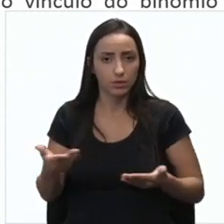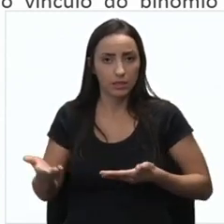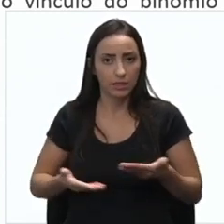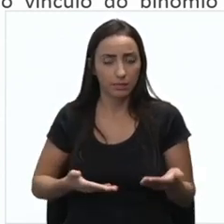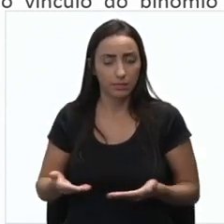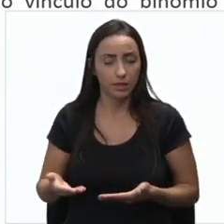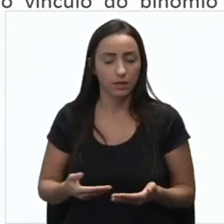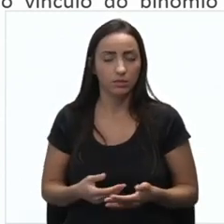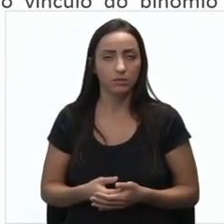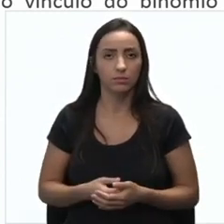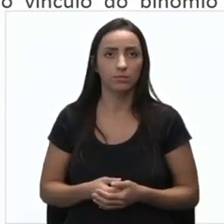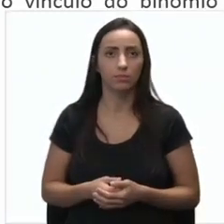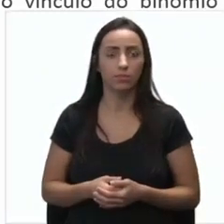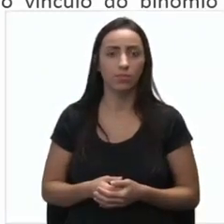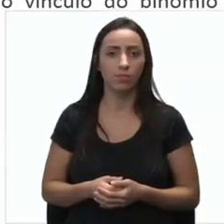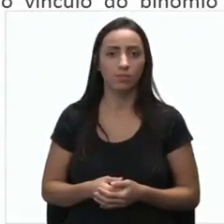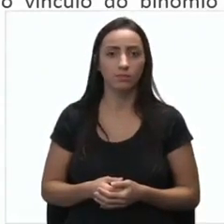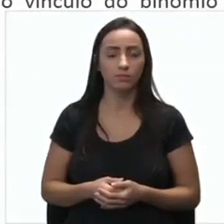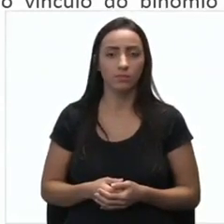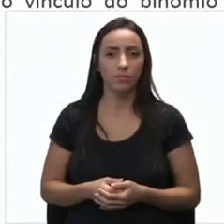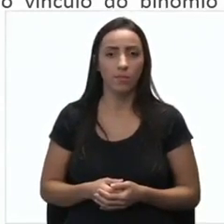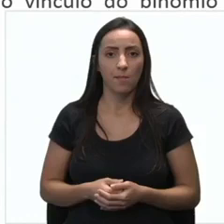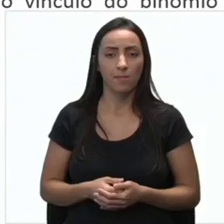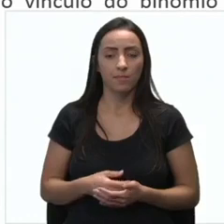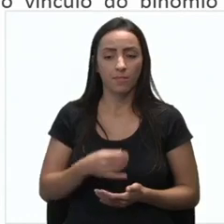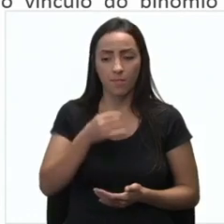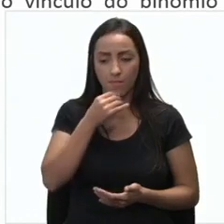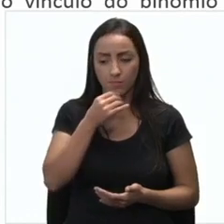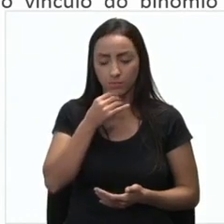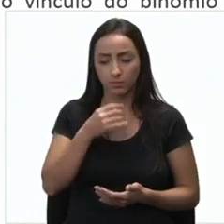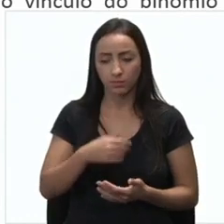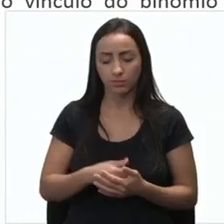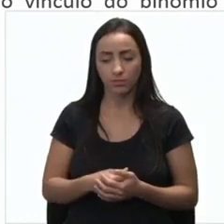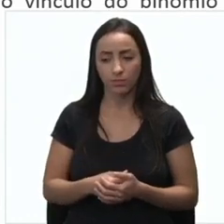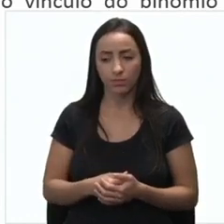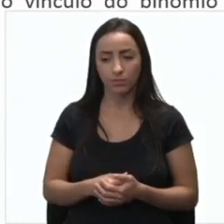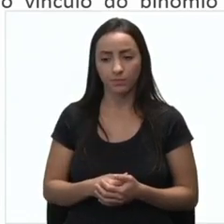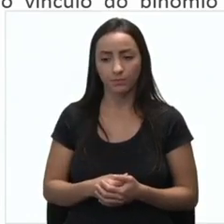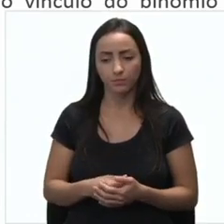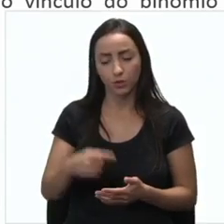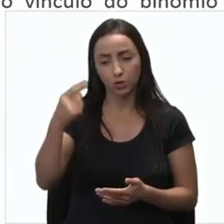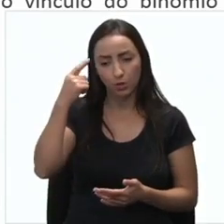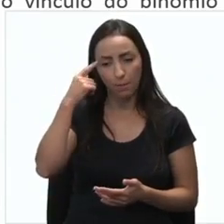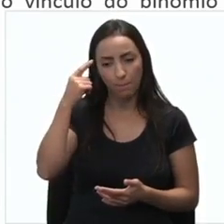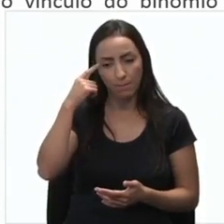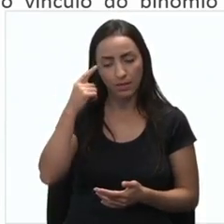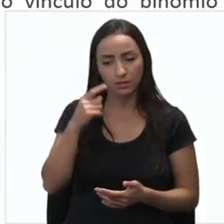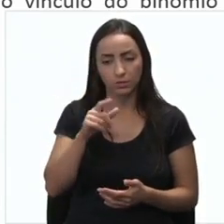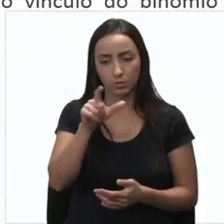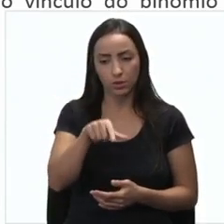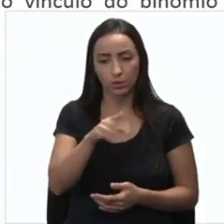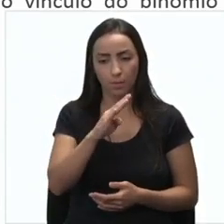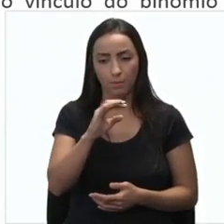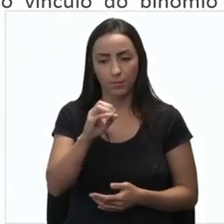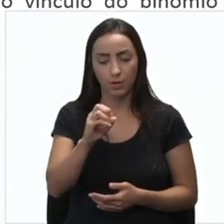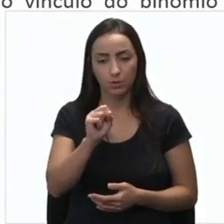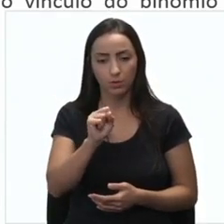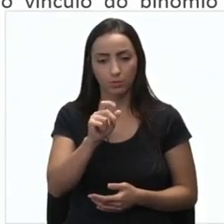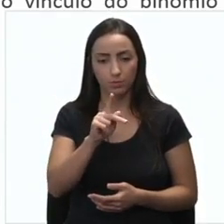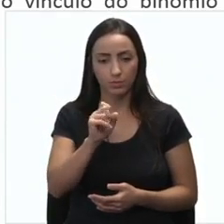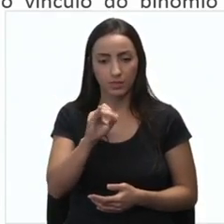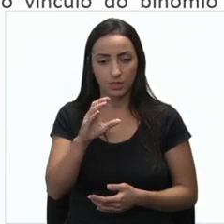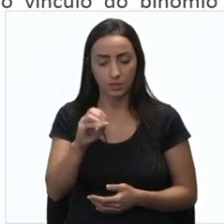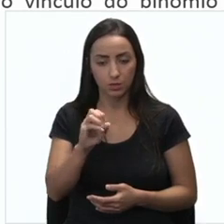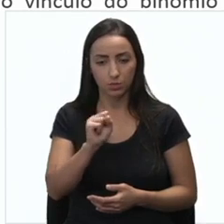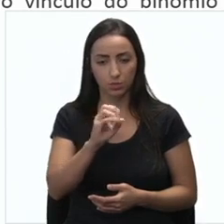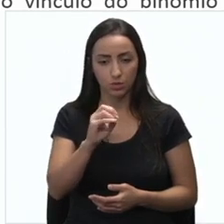ativa sobre as decisões. Então, quando a gente leva em conta o modelo biopsicossocial, nós entendemos a